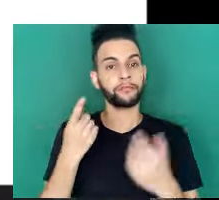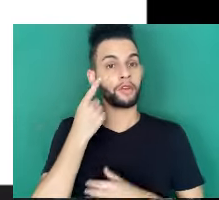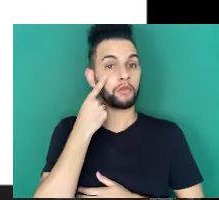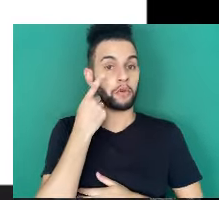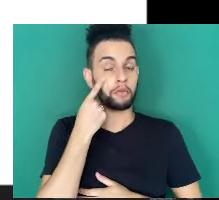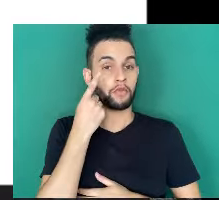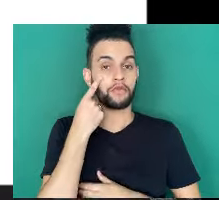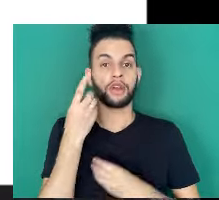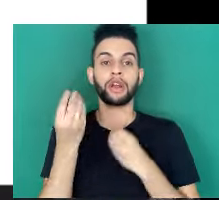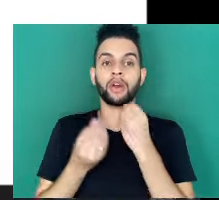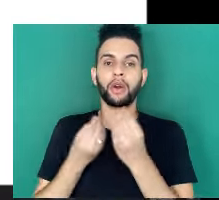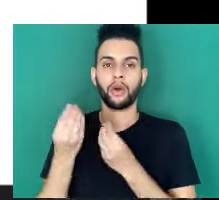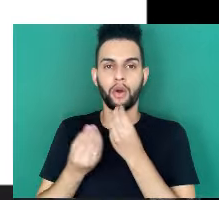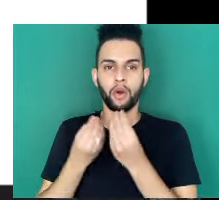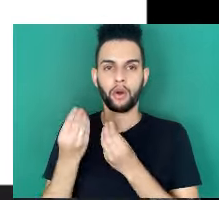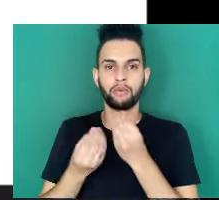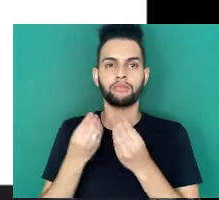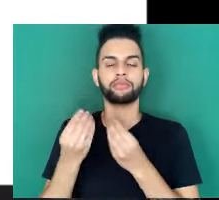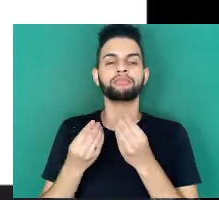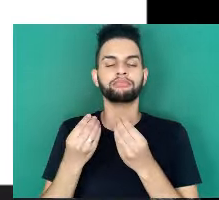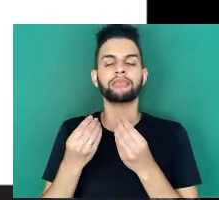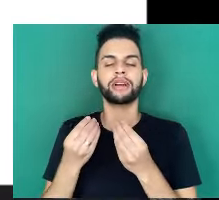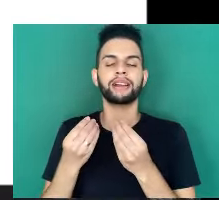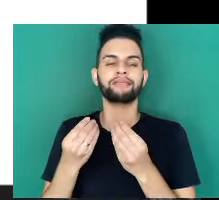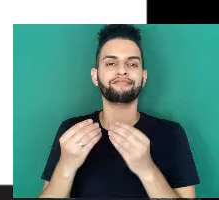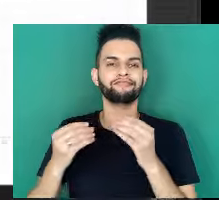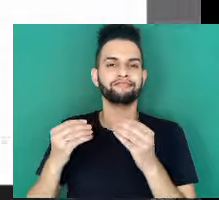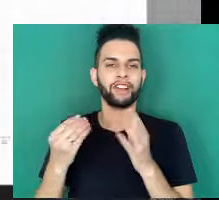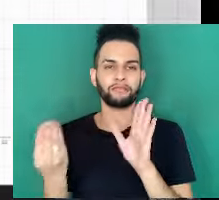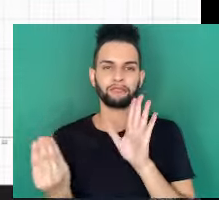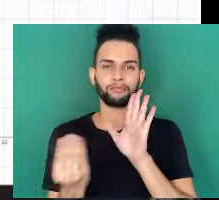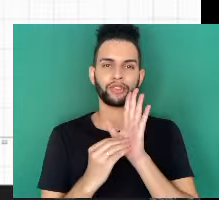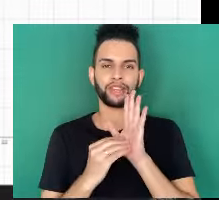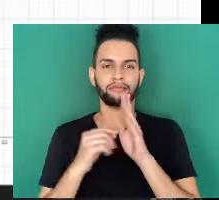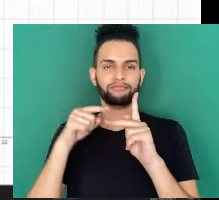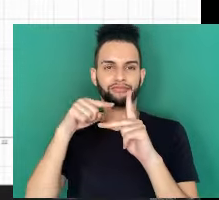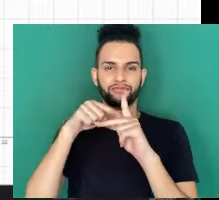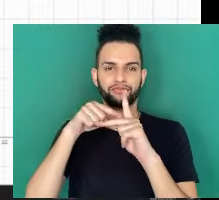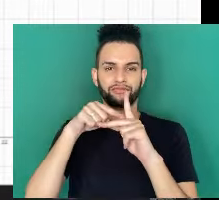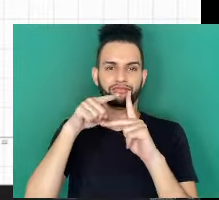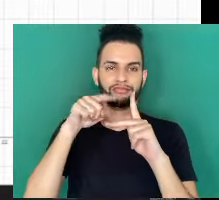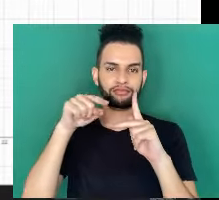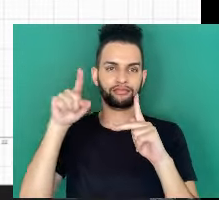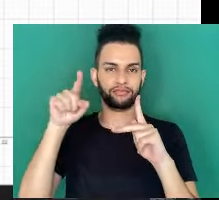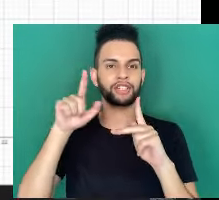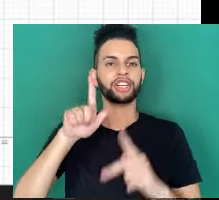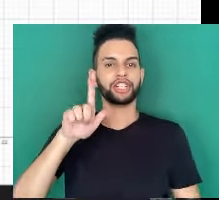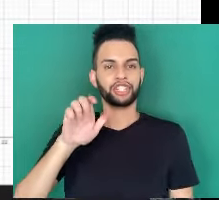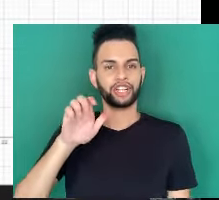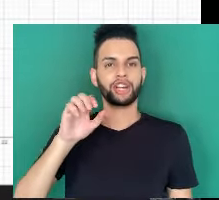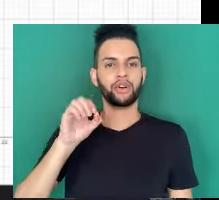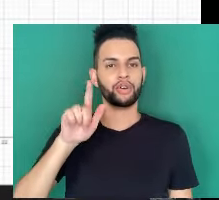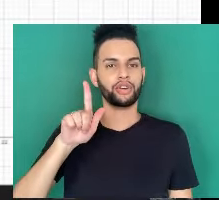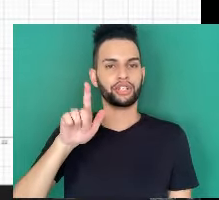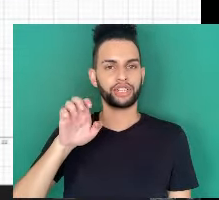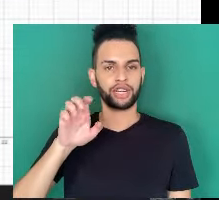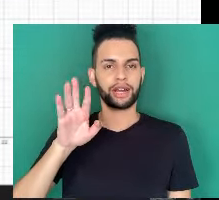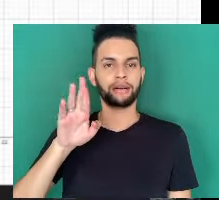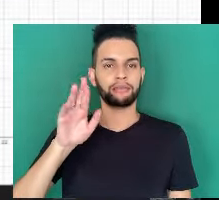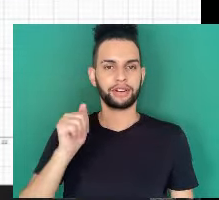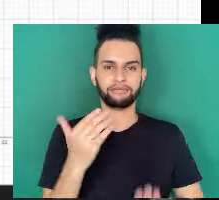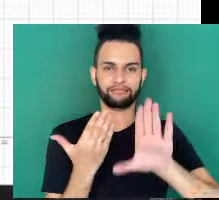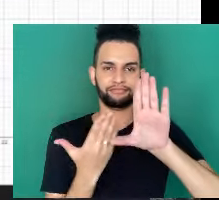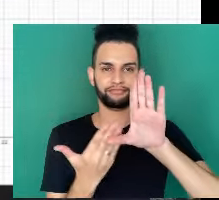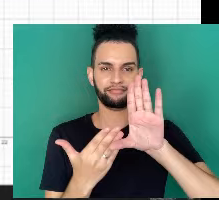olhada numa construção que eu vou fazer no GeoGebra. Bom, então aqui no GeoGebra, eu